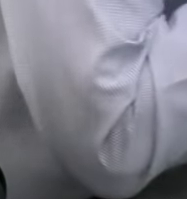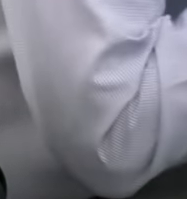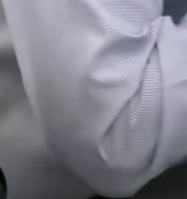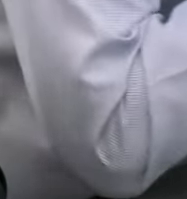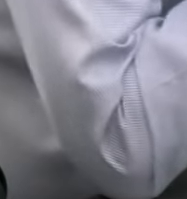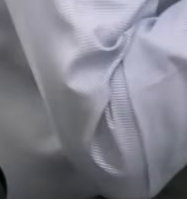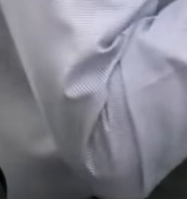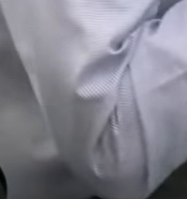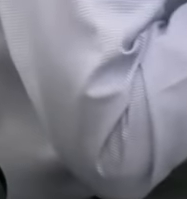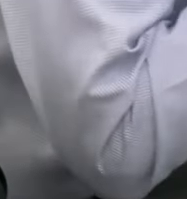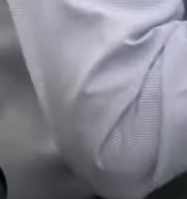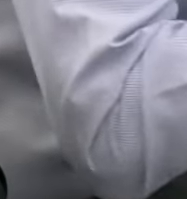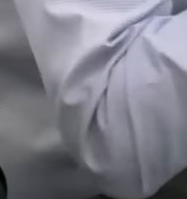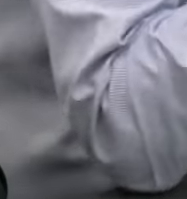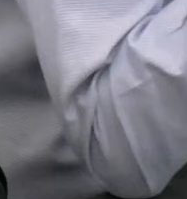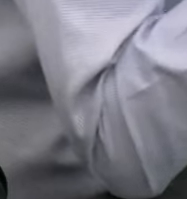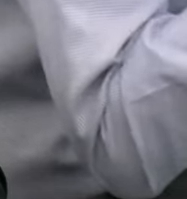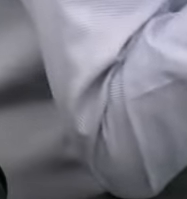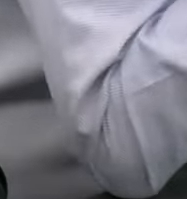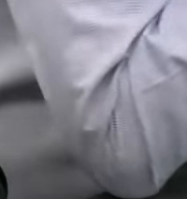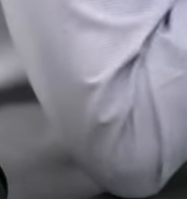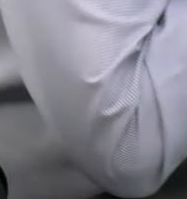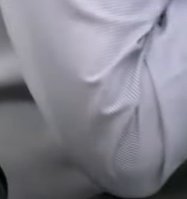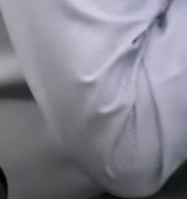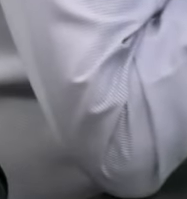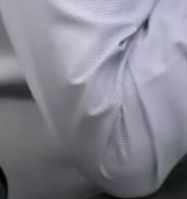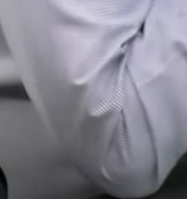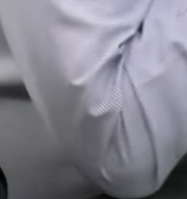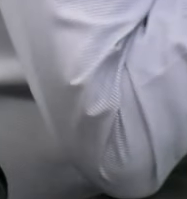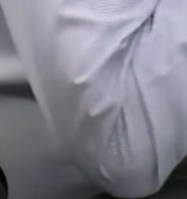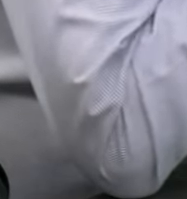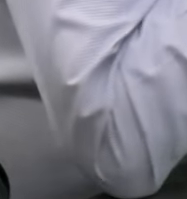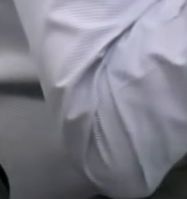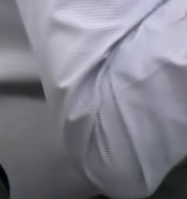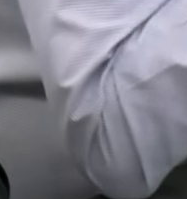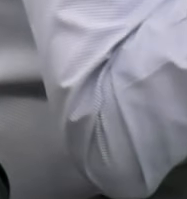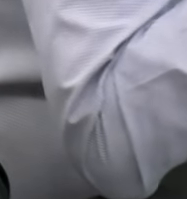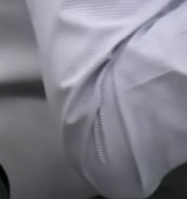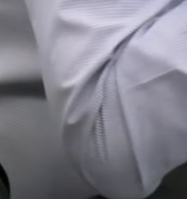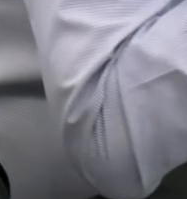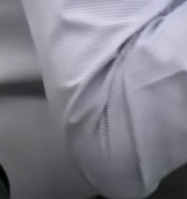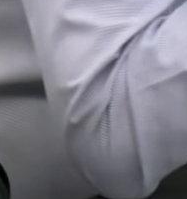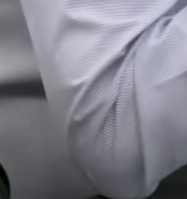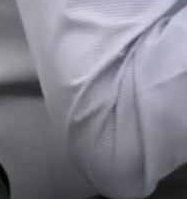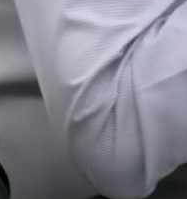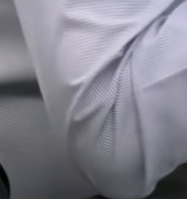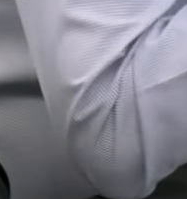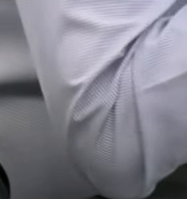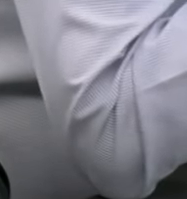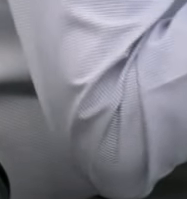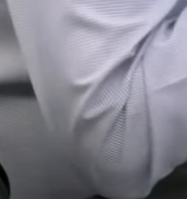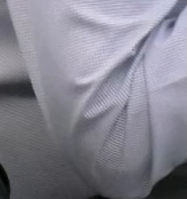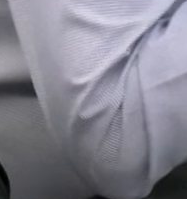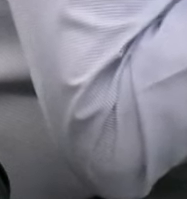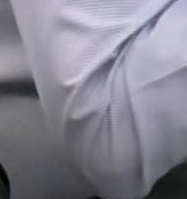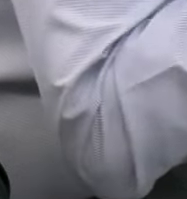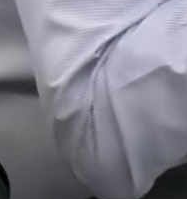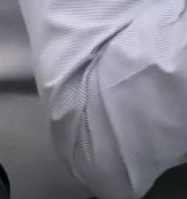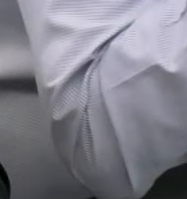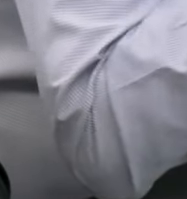né? Esse ano, especificamente, com o fenômeno El Niño bastante forte. Então, a gente espera aí